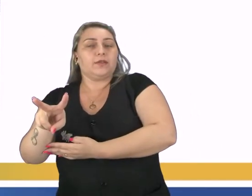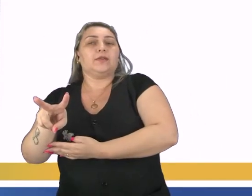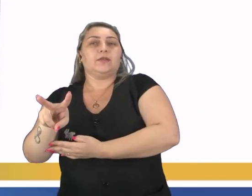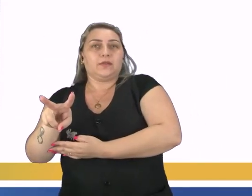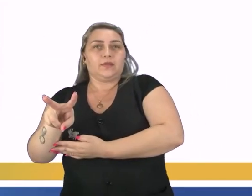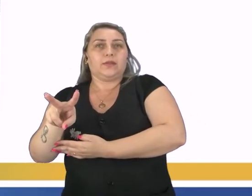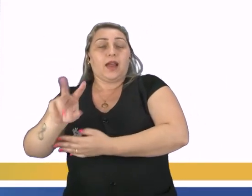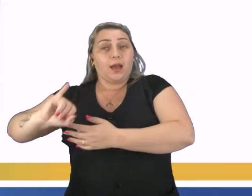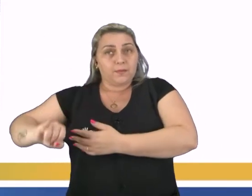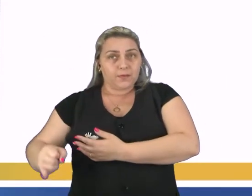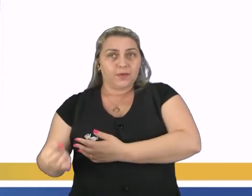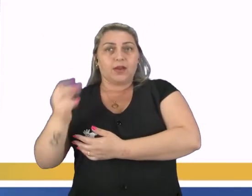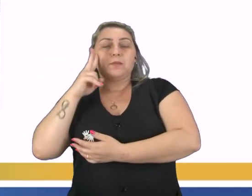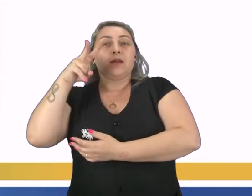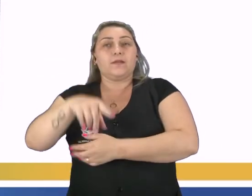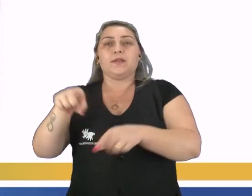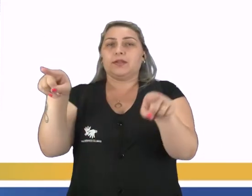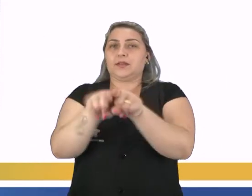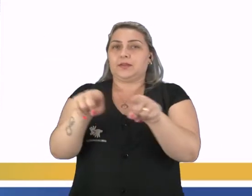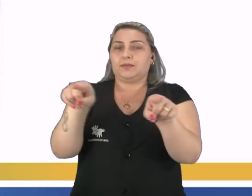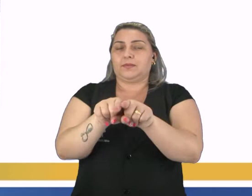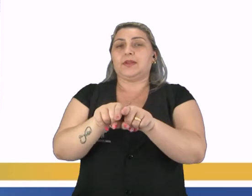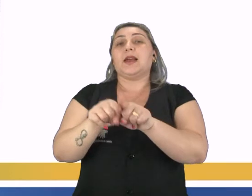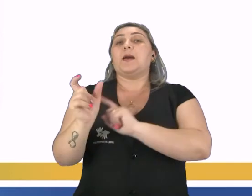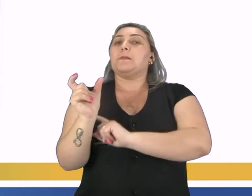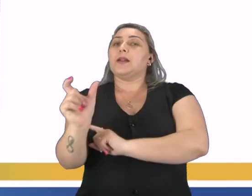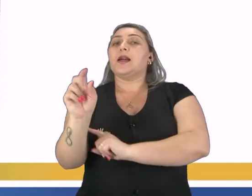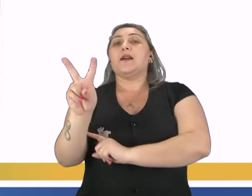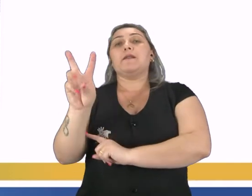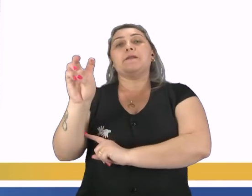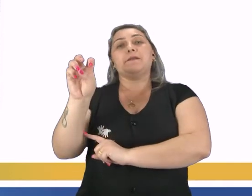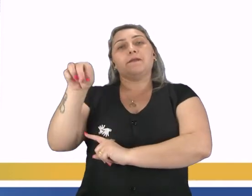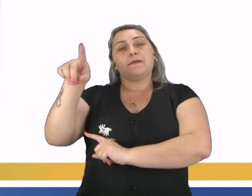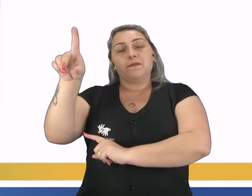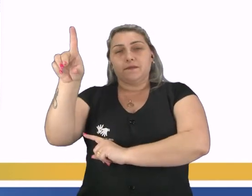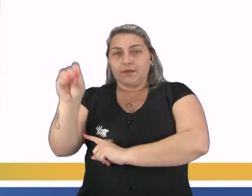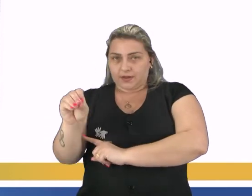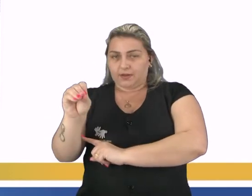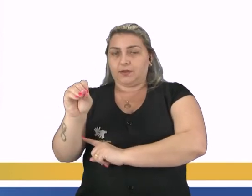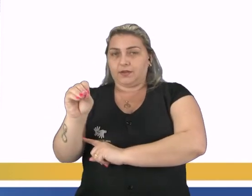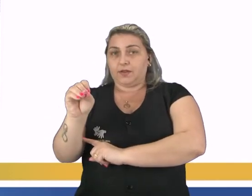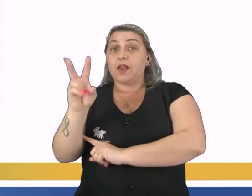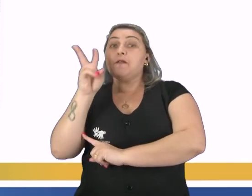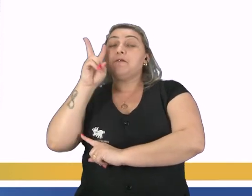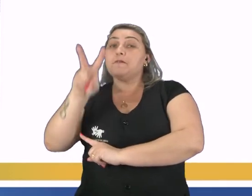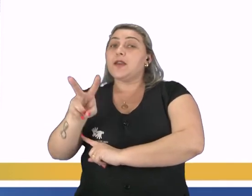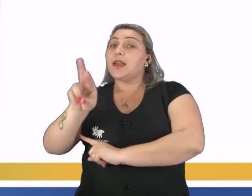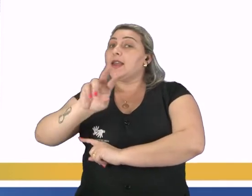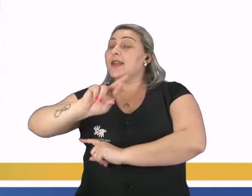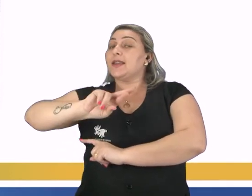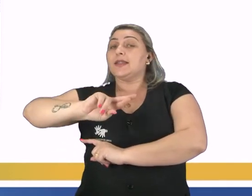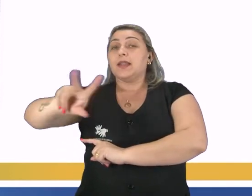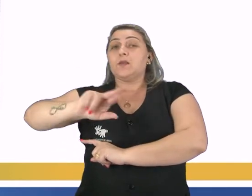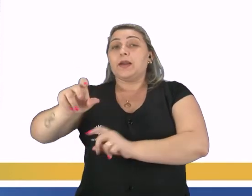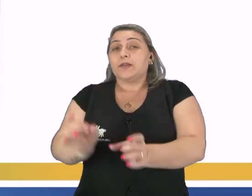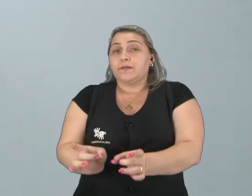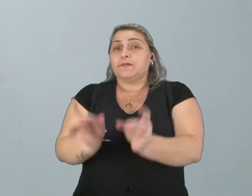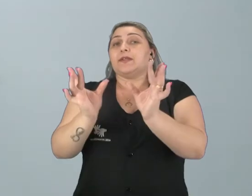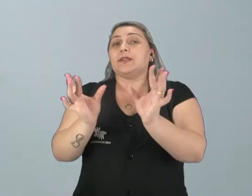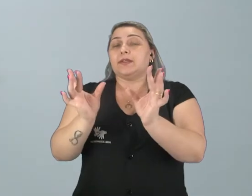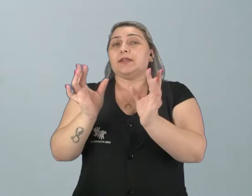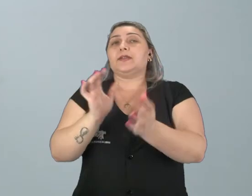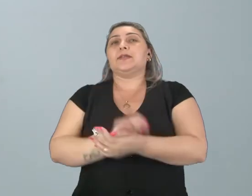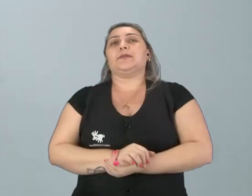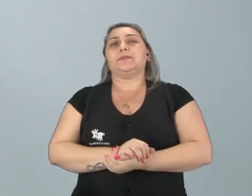sol. Aproveite para ver também. Então a palavra vendo veio no sentido de ver e veio no sentido de